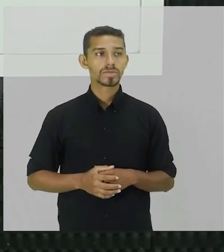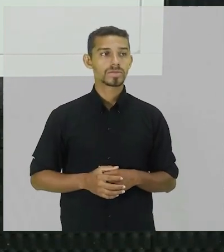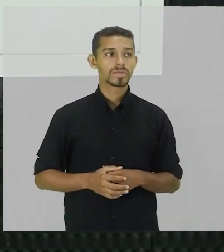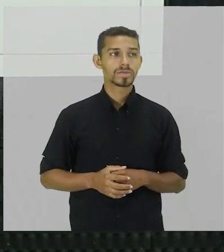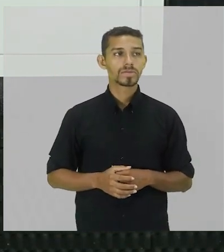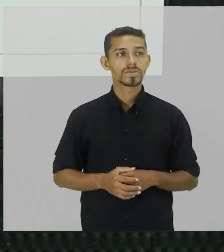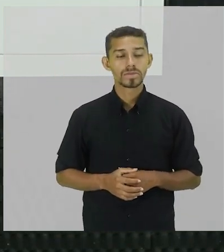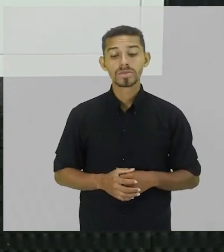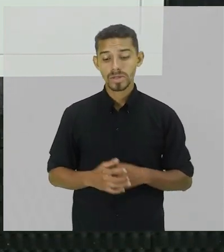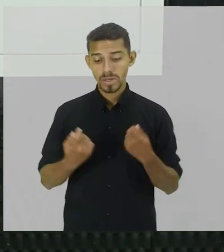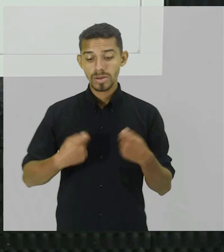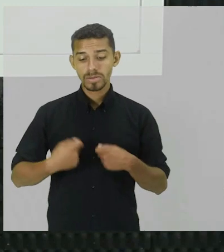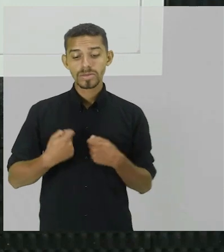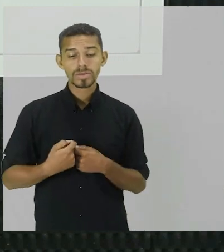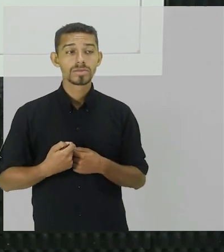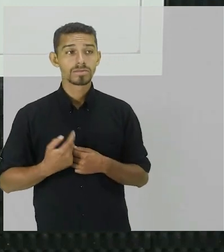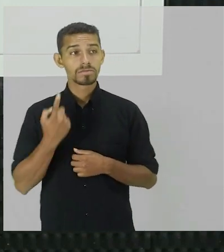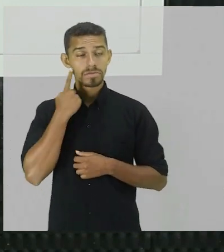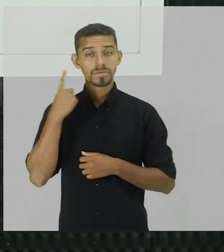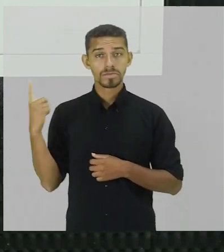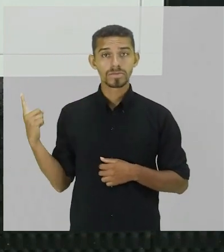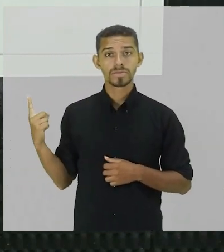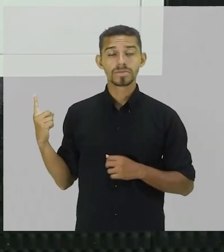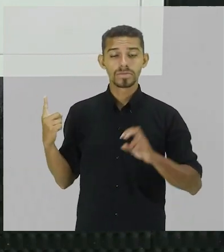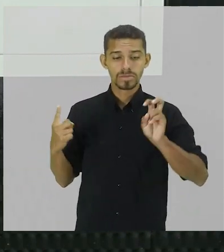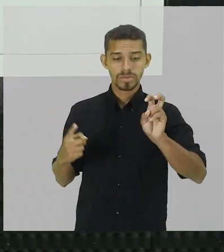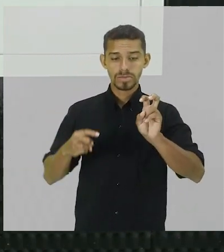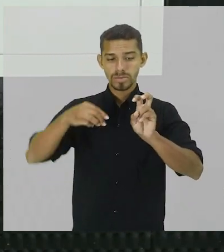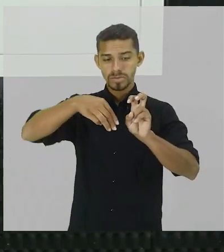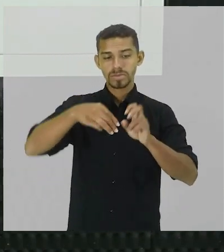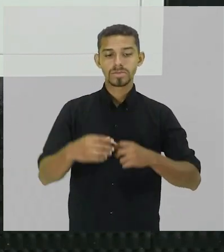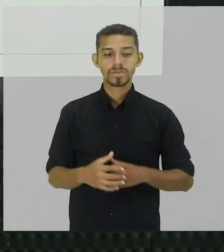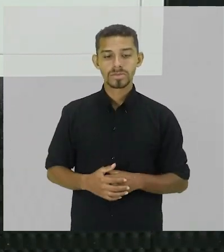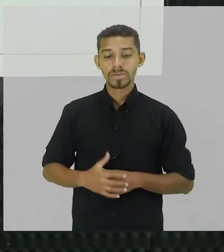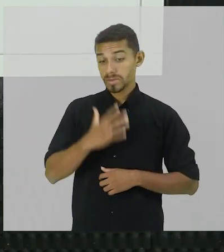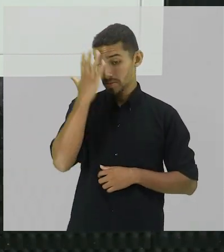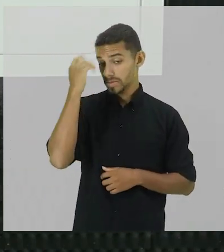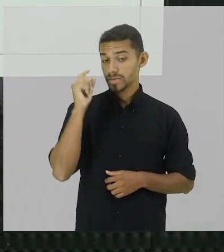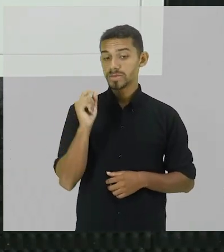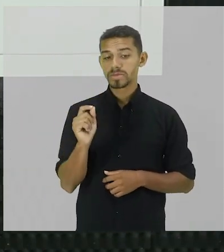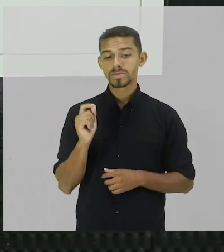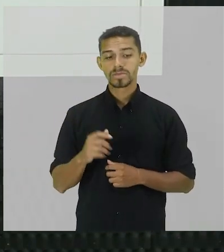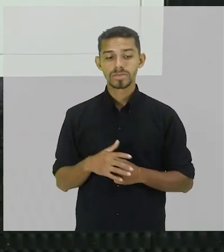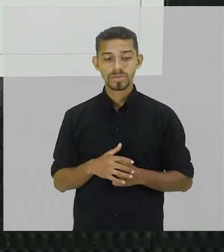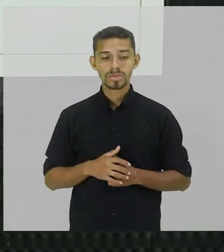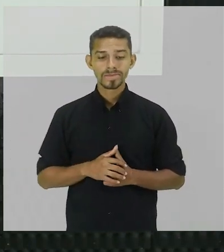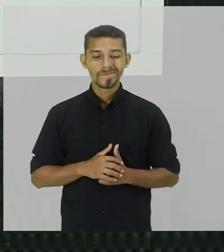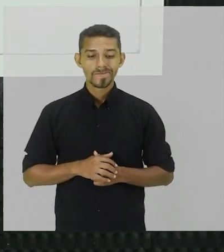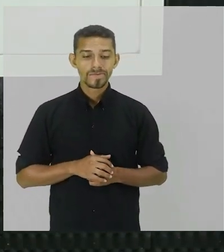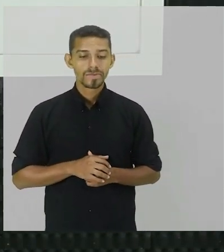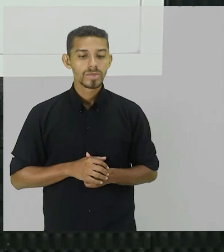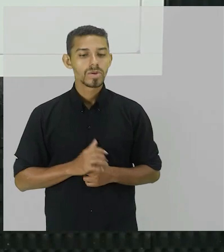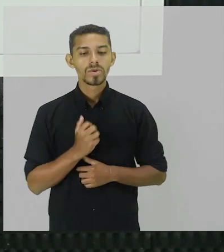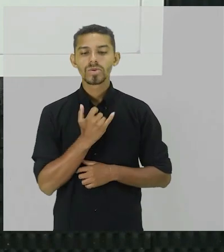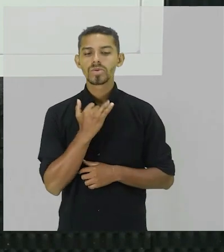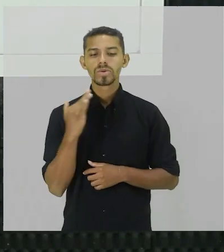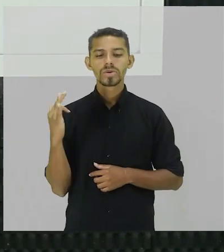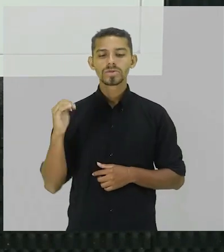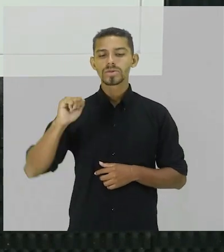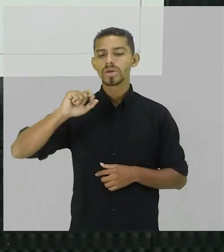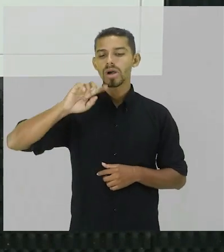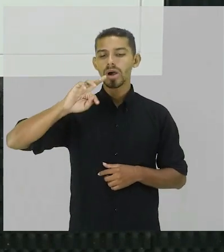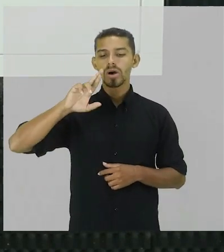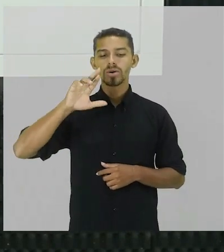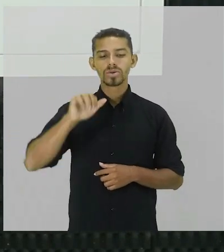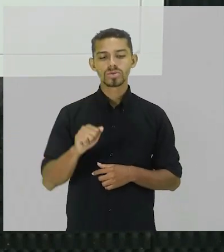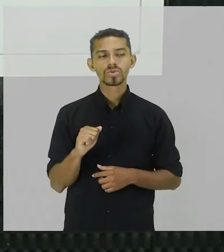metros. Eu preciso dessa medida aqui. Ok? Ele quer saber, turma, quanto é a altura, né? Quanto